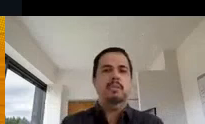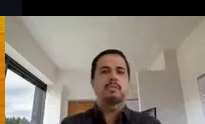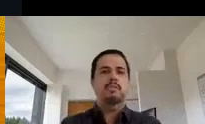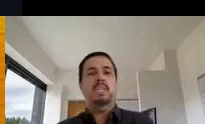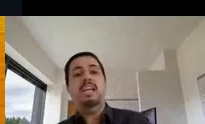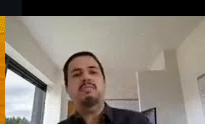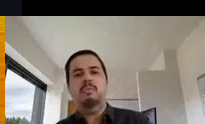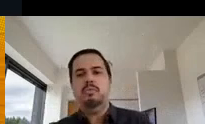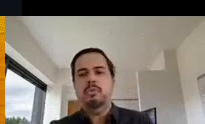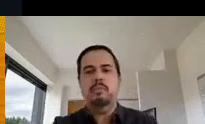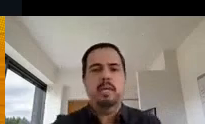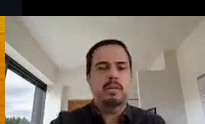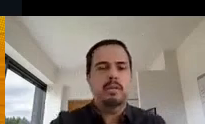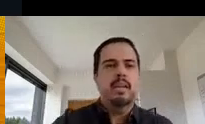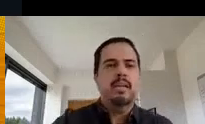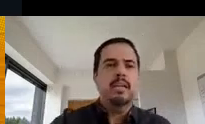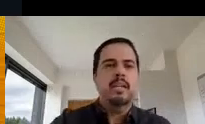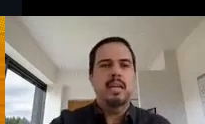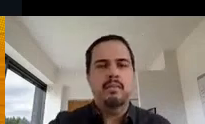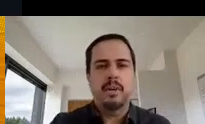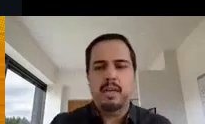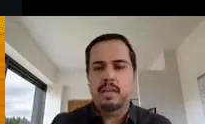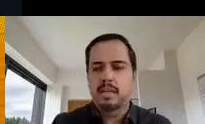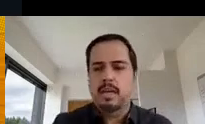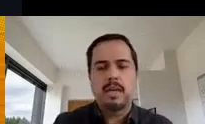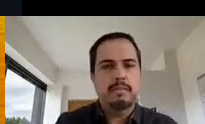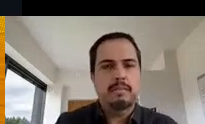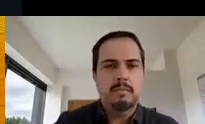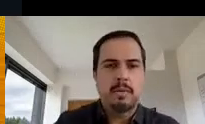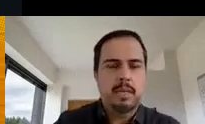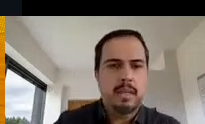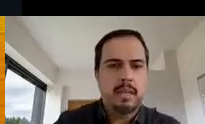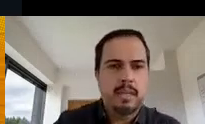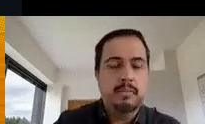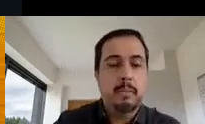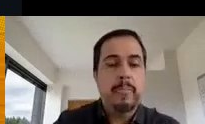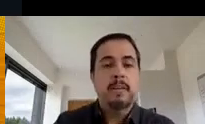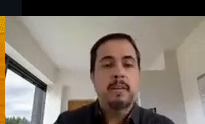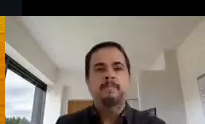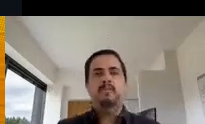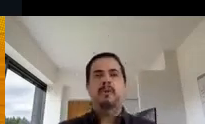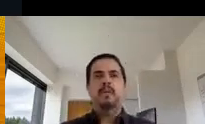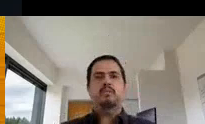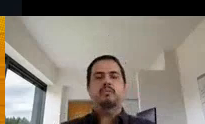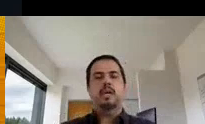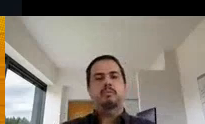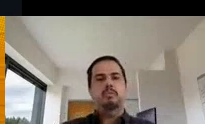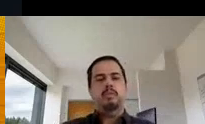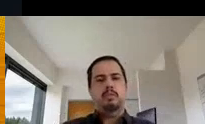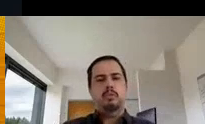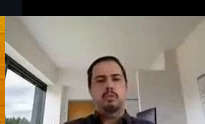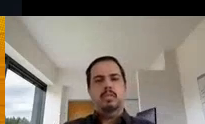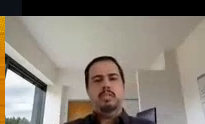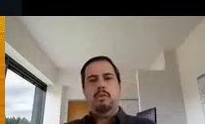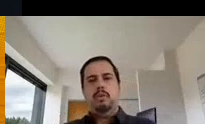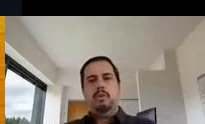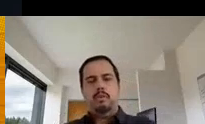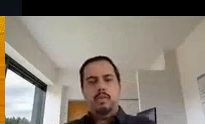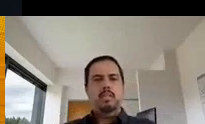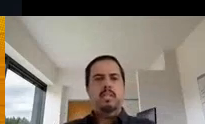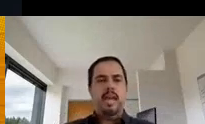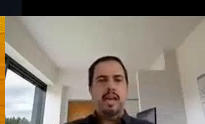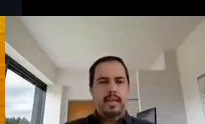Scrum, nunca vou conseguir. Nunca ninguém vai conseguir aplicar isso. Quem fala que é, não é, tá enganando. E o foco em resultado.